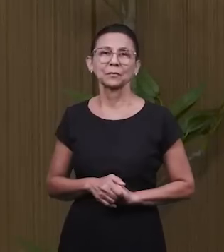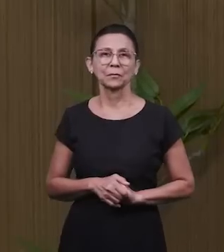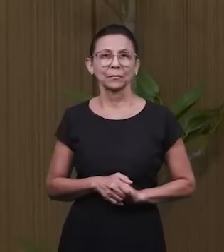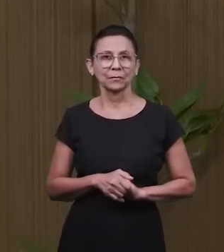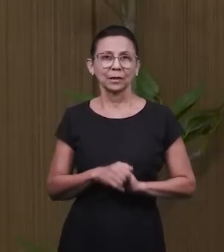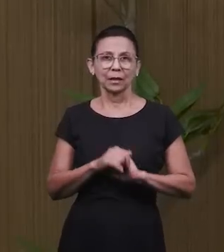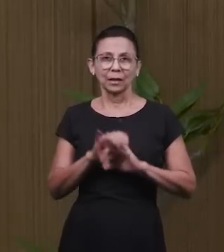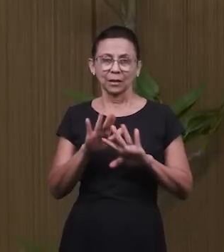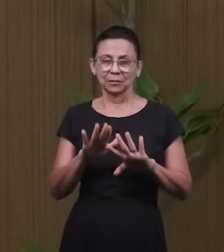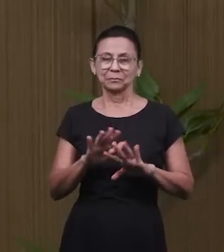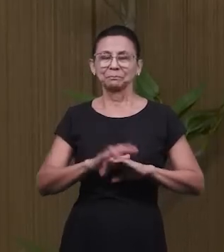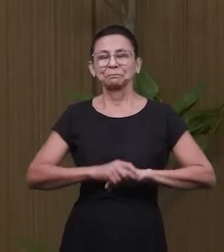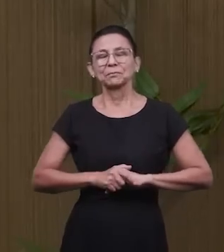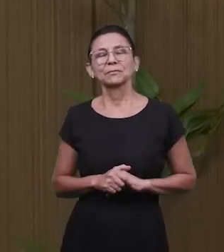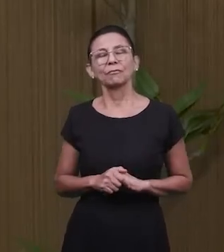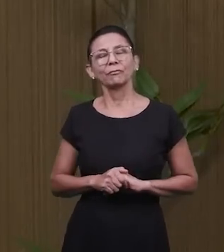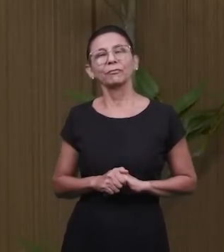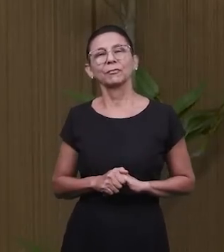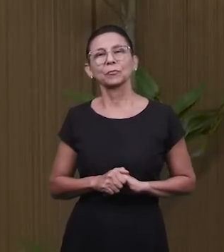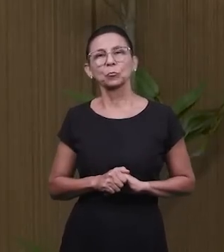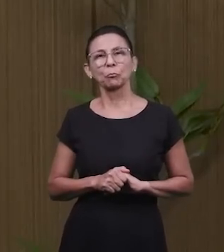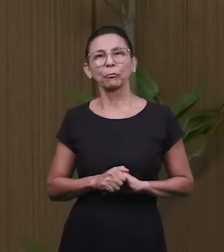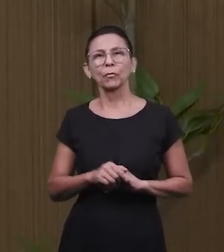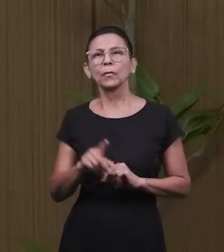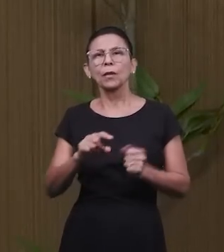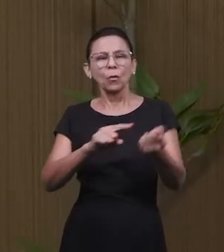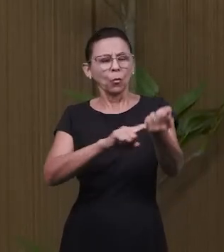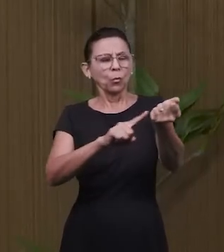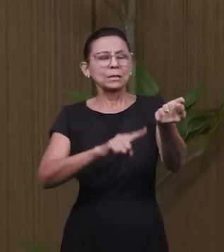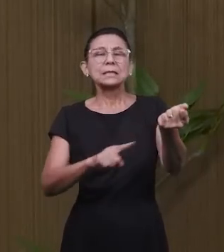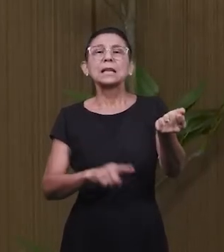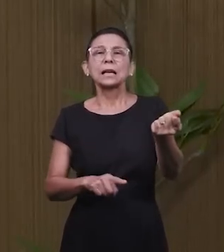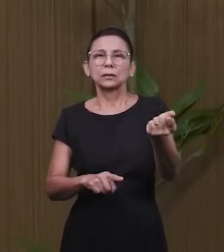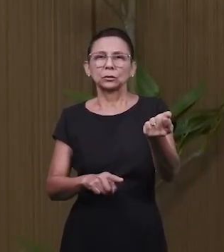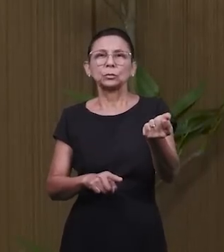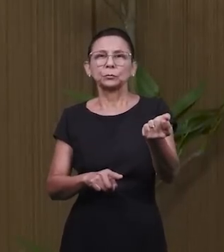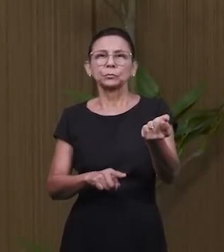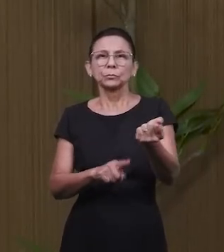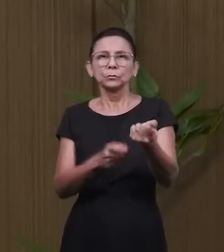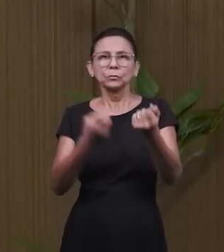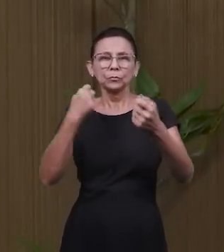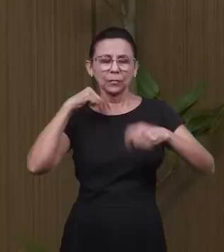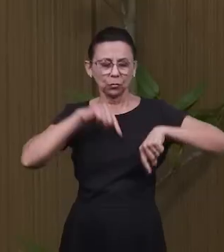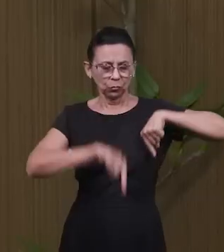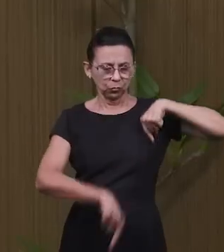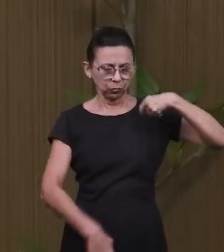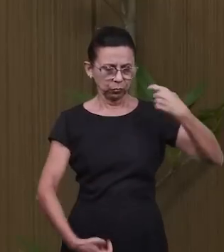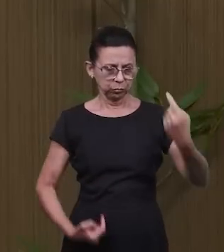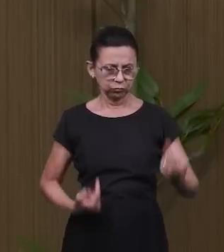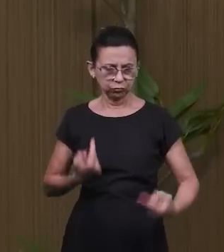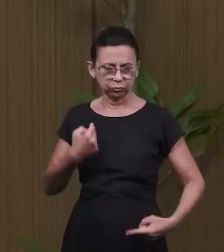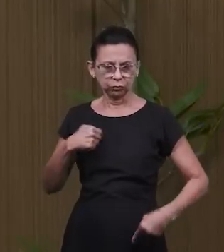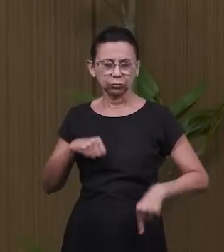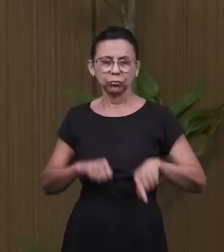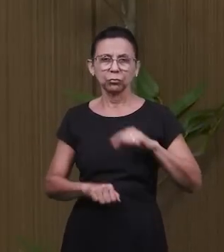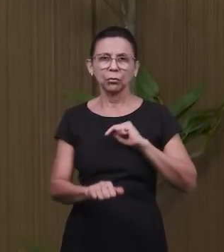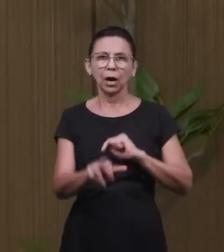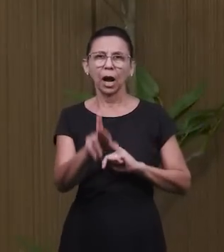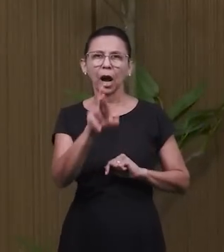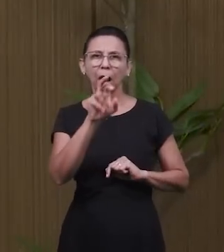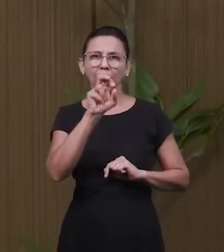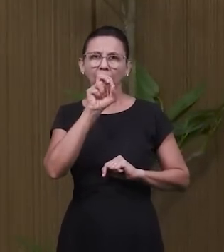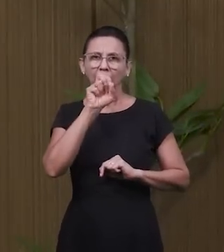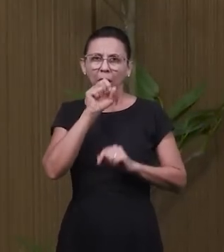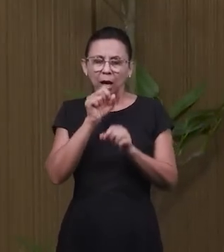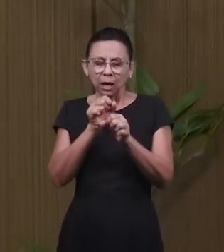que é corpo de Cristo, mas está ligado. O sangue leva para a célula oxigênio, ele nutre